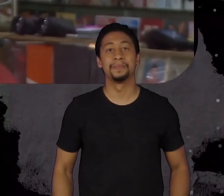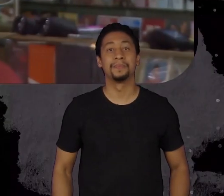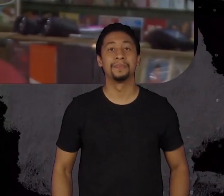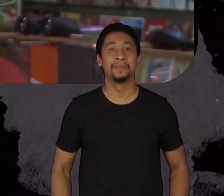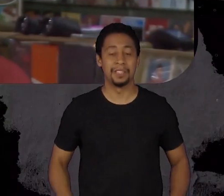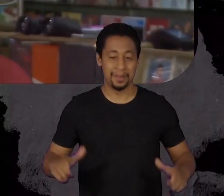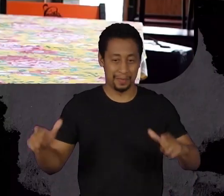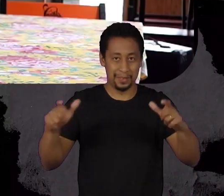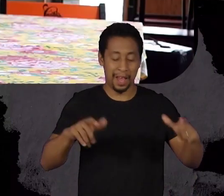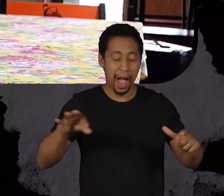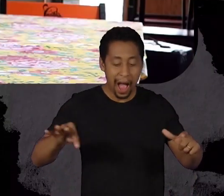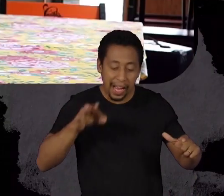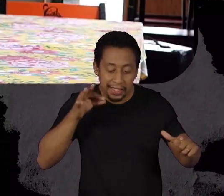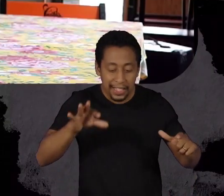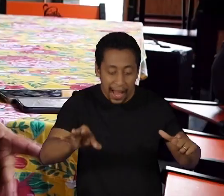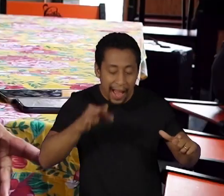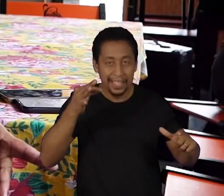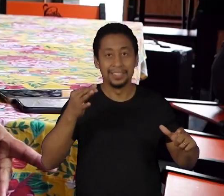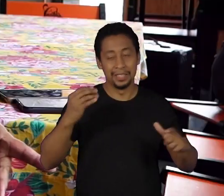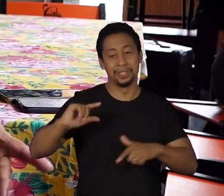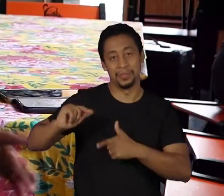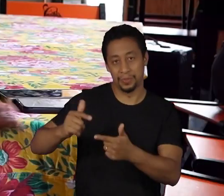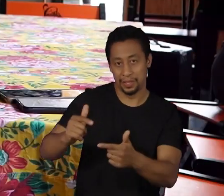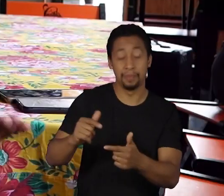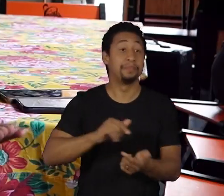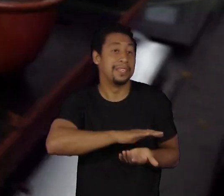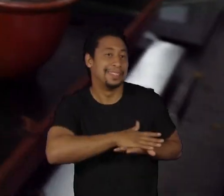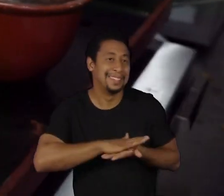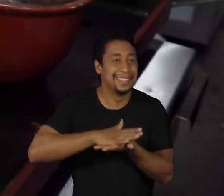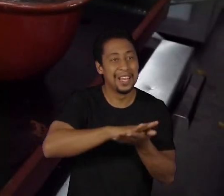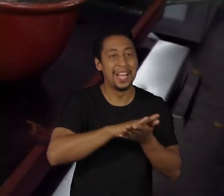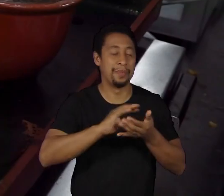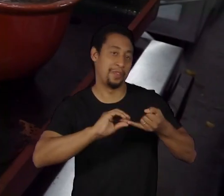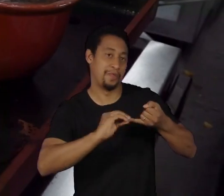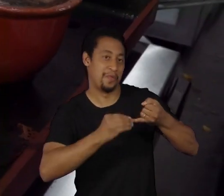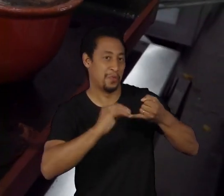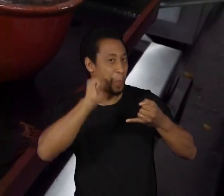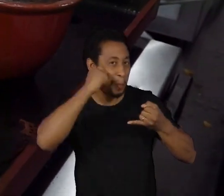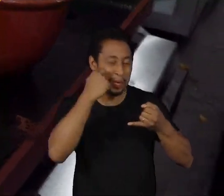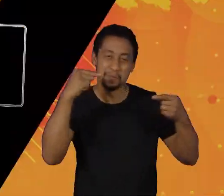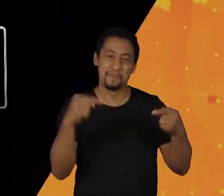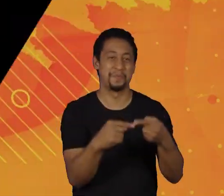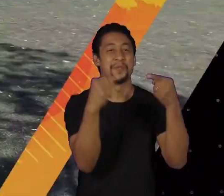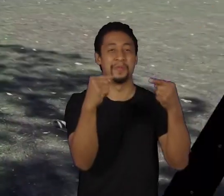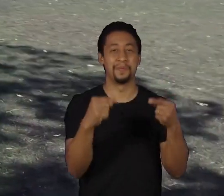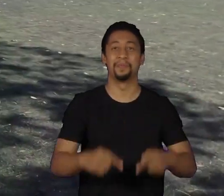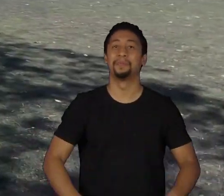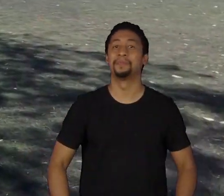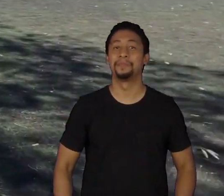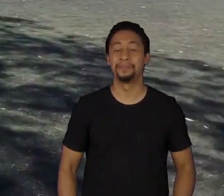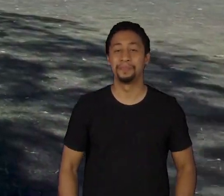tradicional aqui do Bar do Léo, né? Samba e feijoada é um casal perfeito.